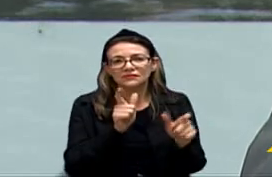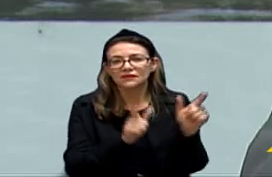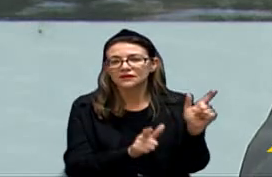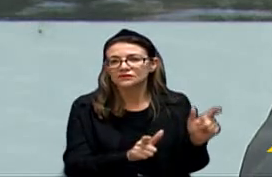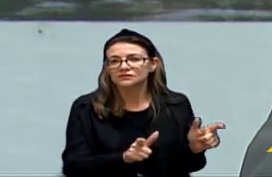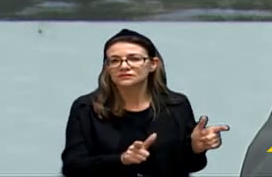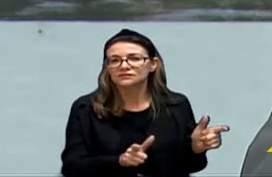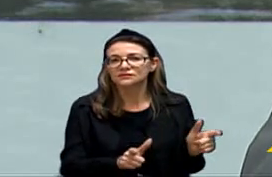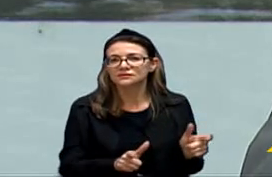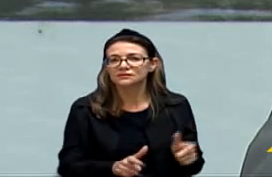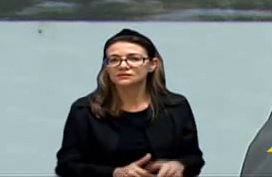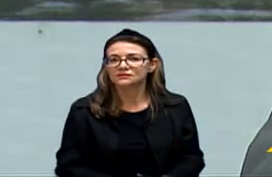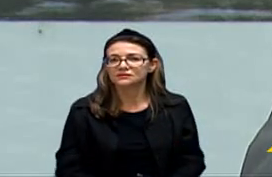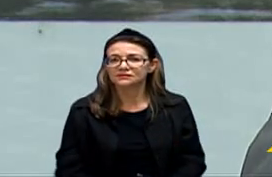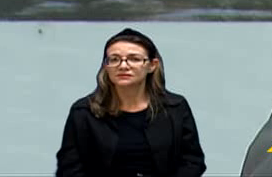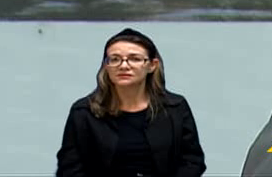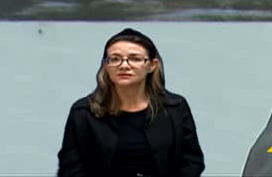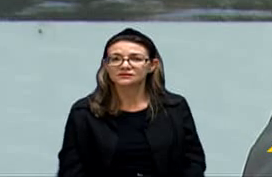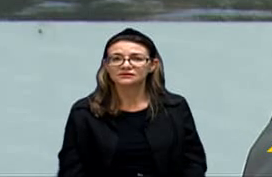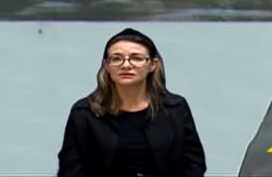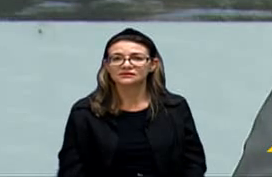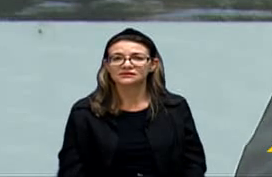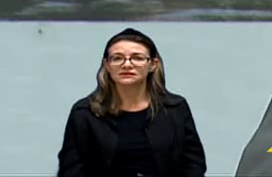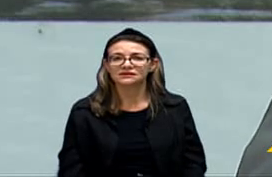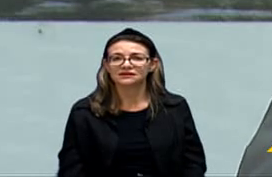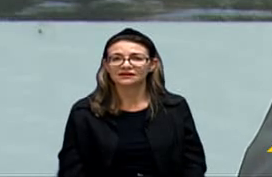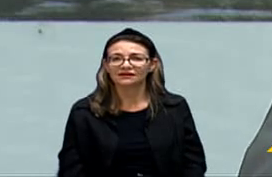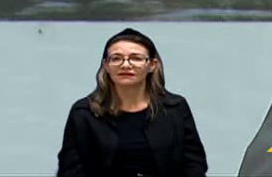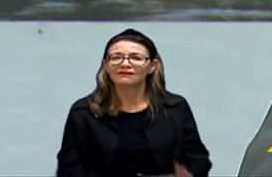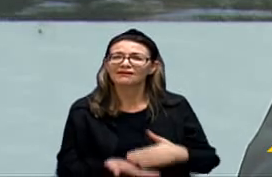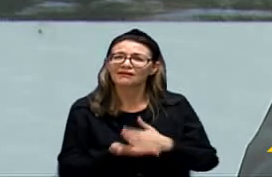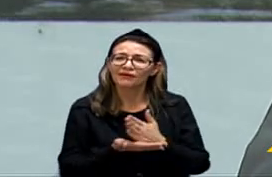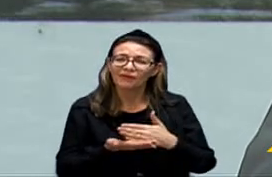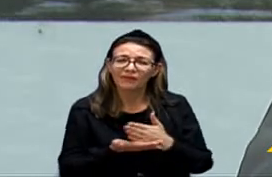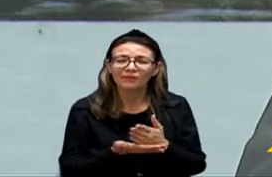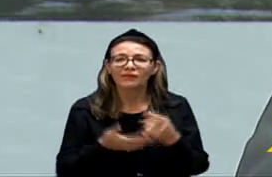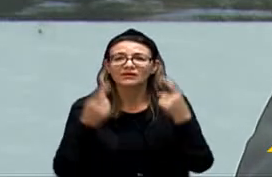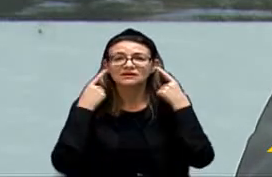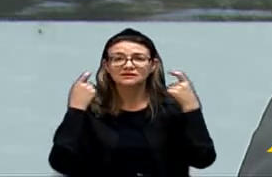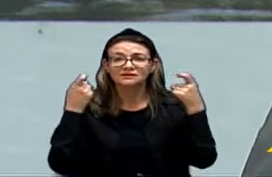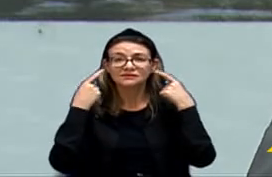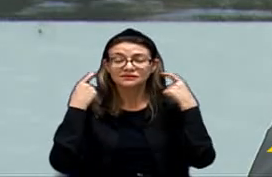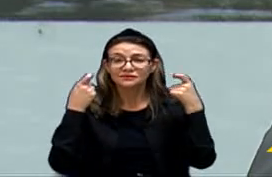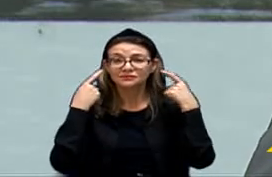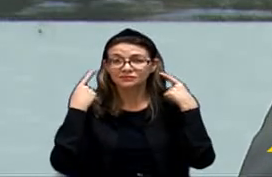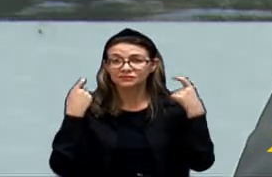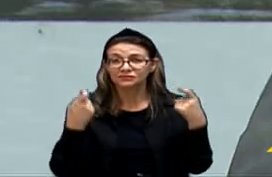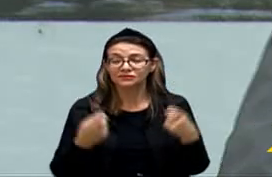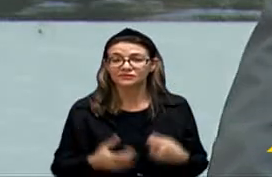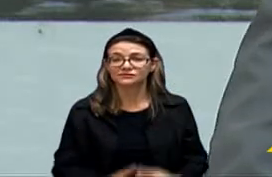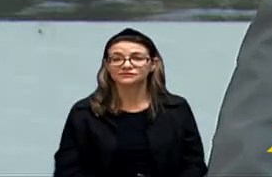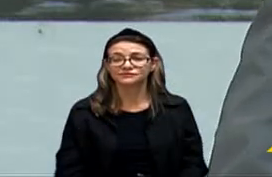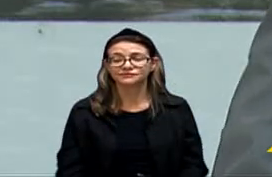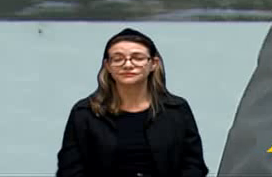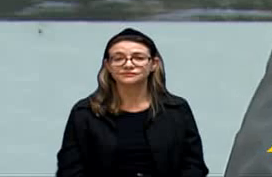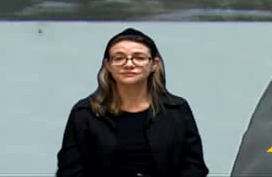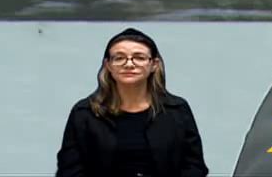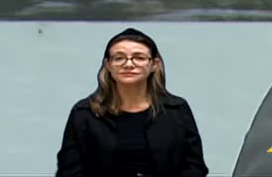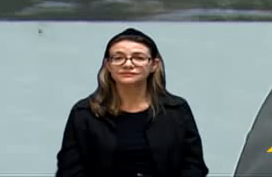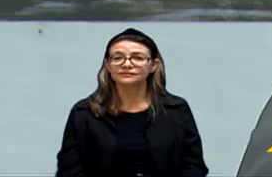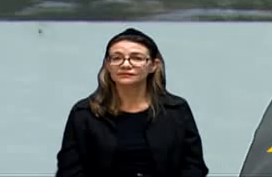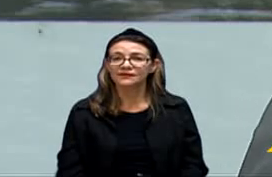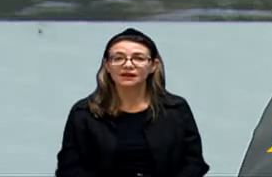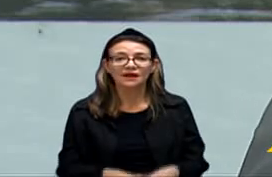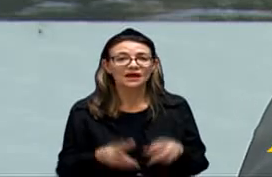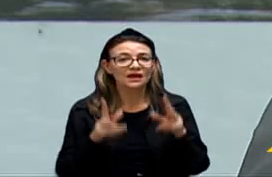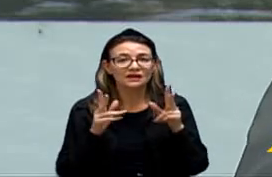e uma perturbação maior em função desse ruído insuportável que eram os fogos são os fogos de artifício na mesma